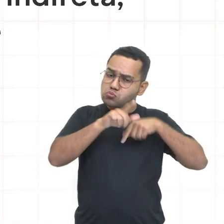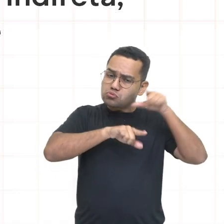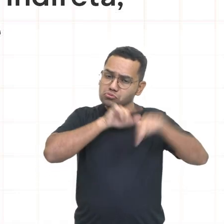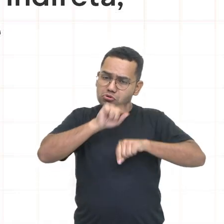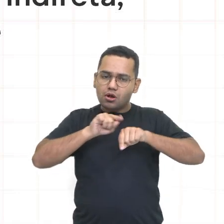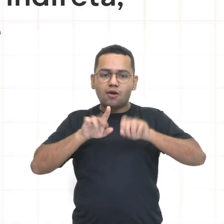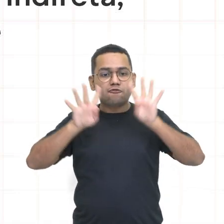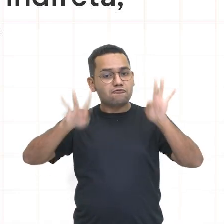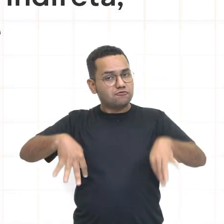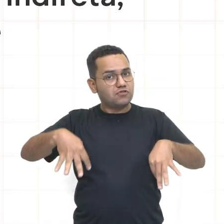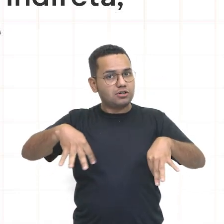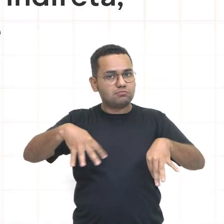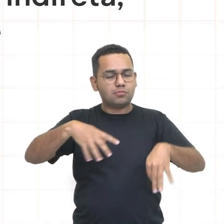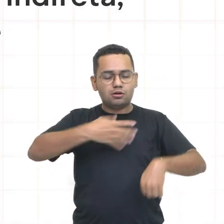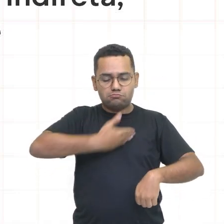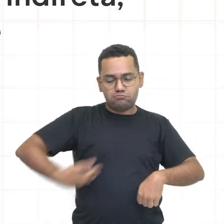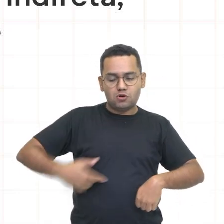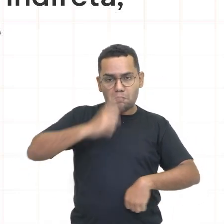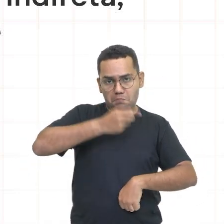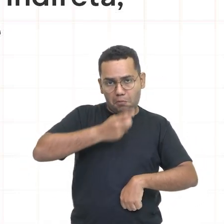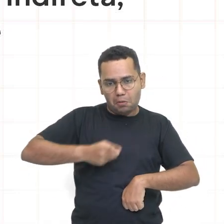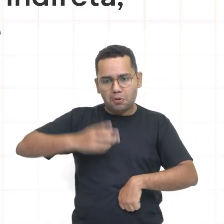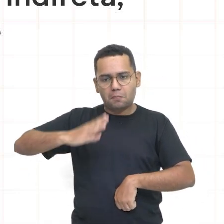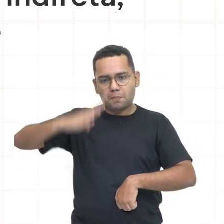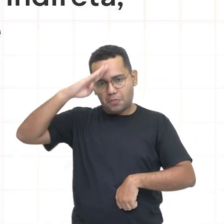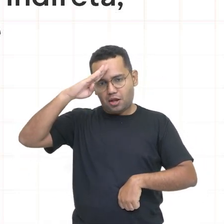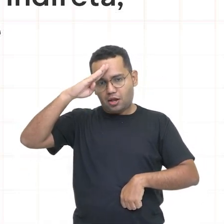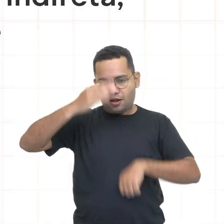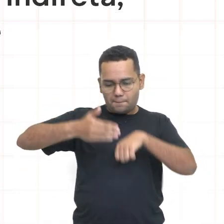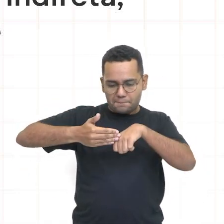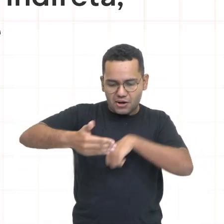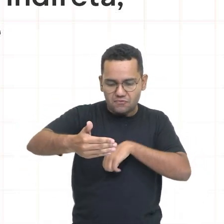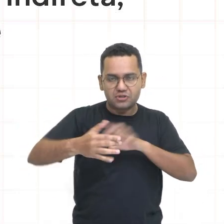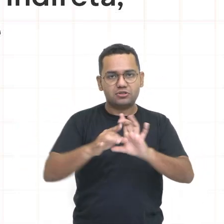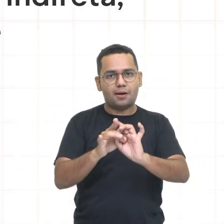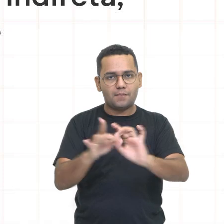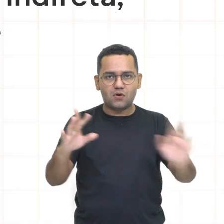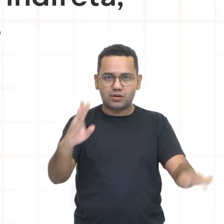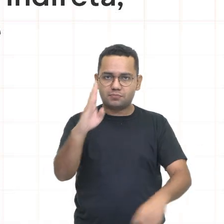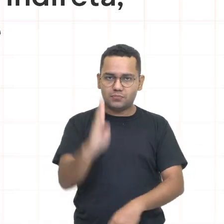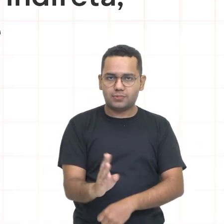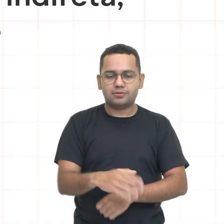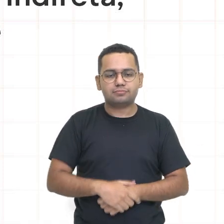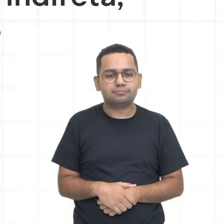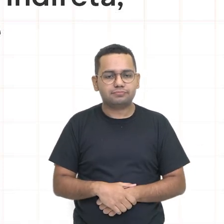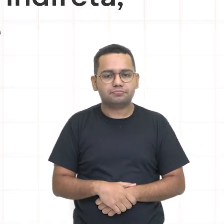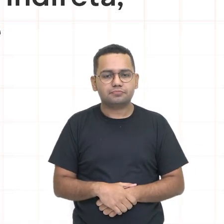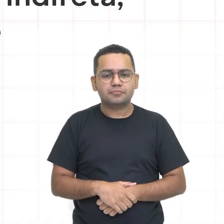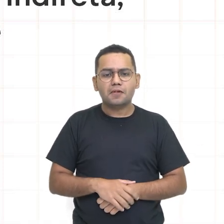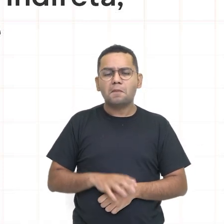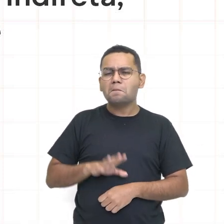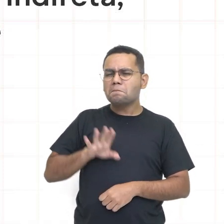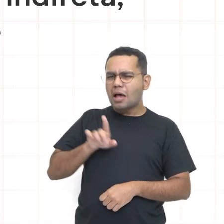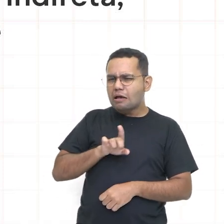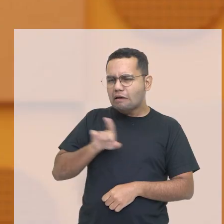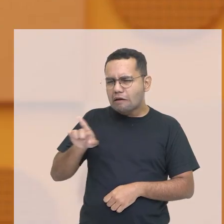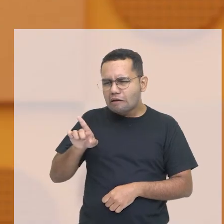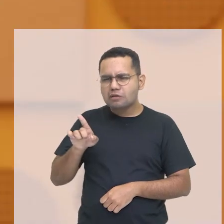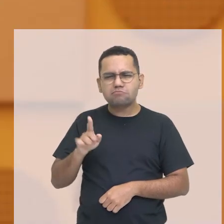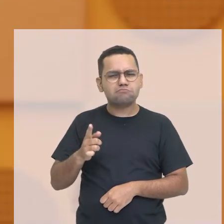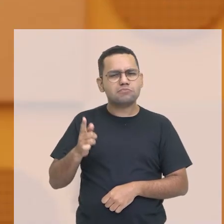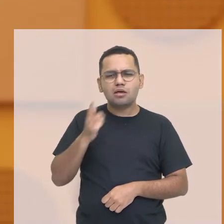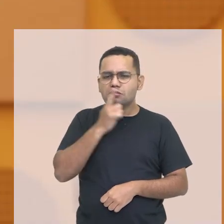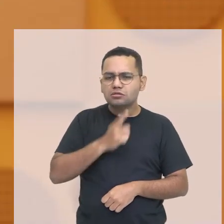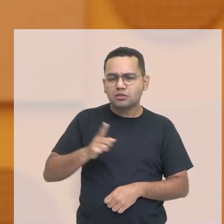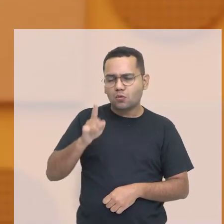e o início de uma nova era democrática para o Brasil. Mesmo não assumindo a presidência, nós vamos observar na